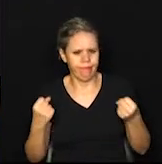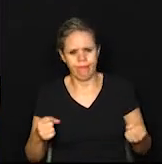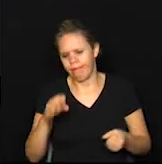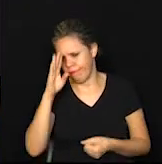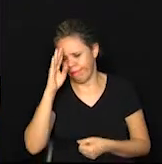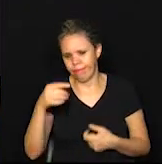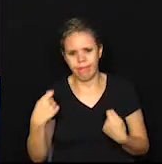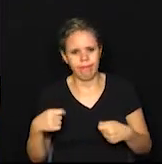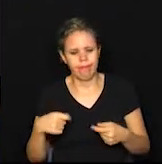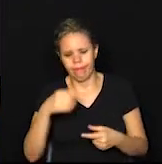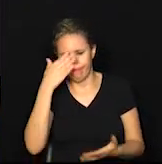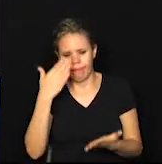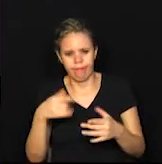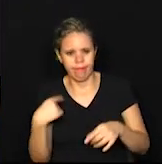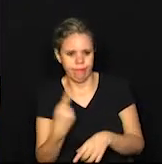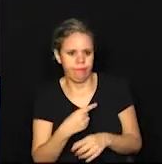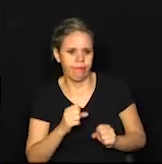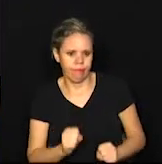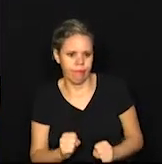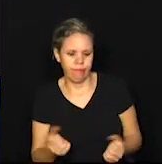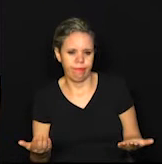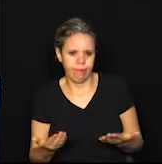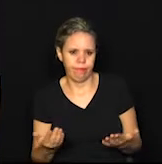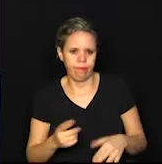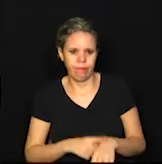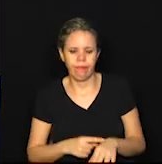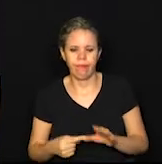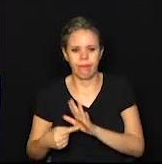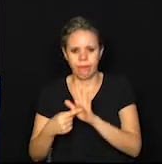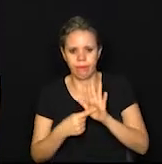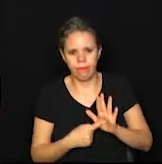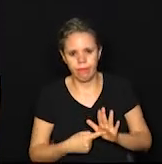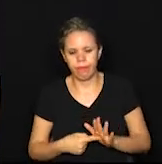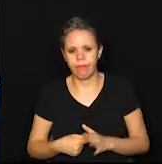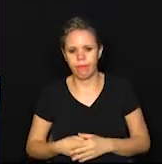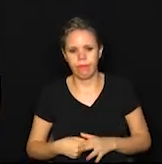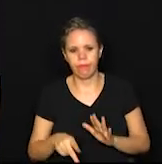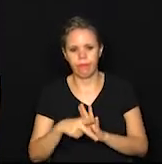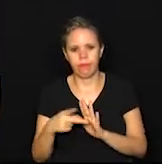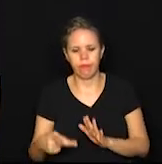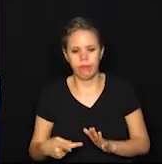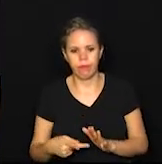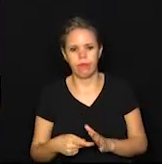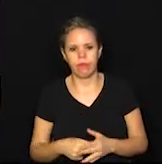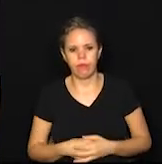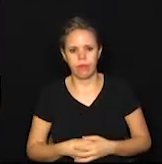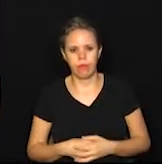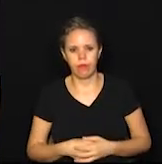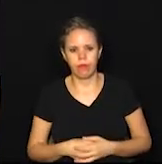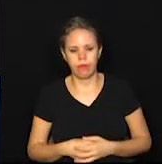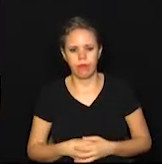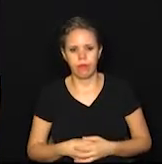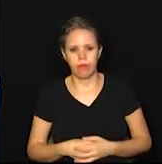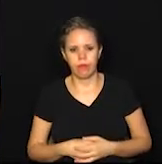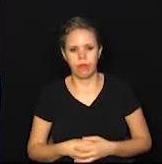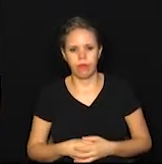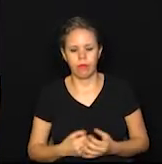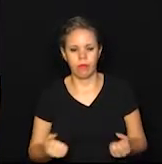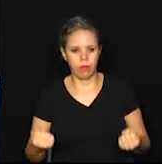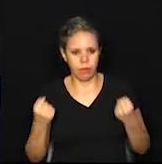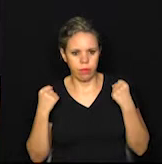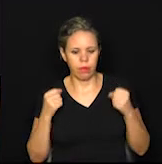essencial. Acredito que a gente pode, nesse momento, mostrar a própria essencialidade da atividade física,